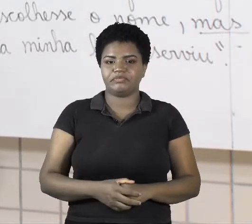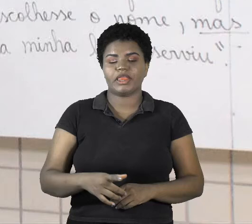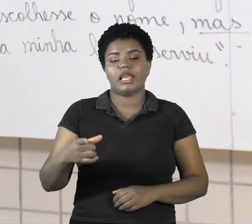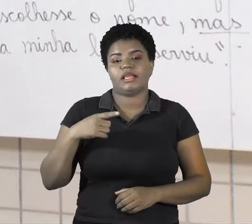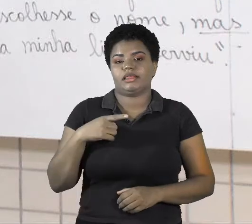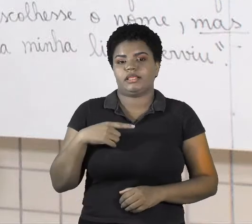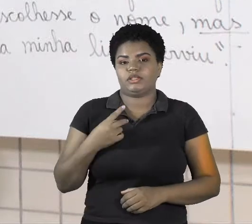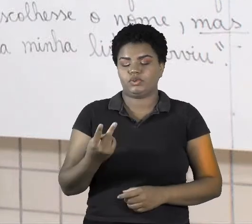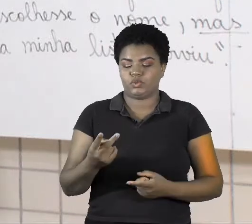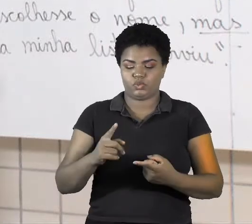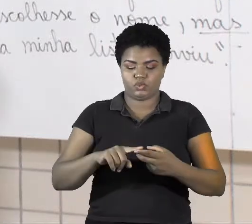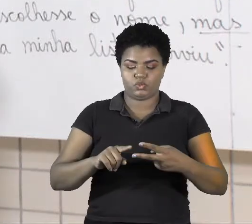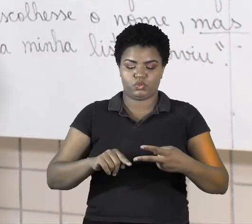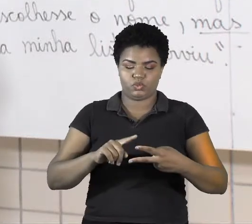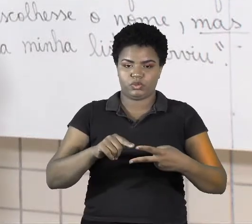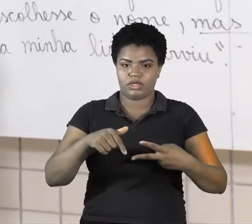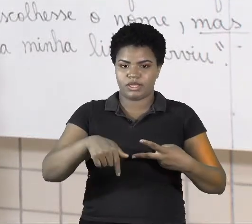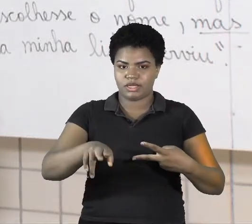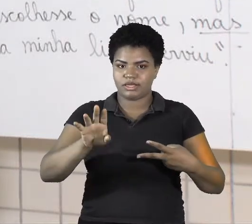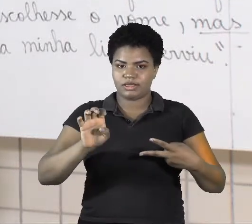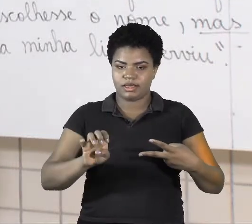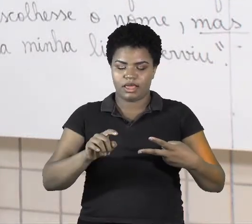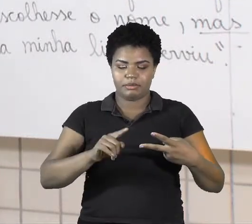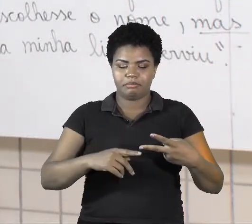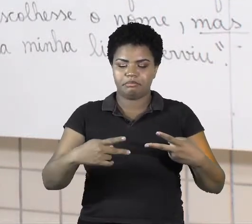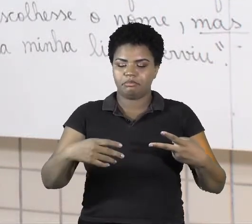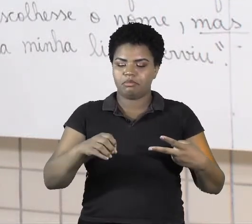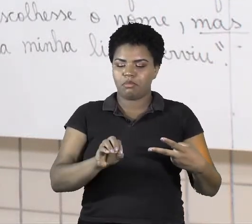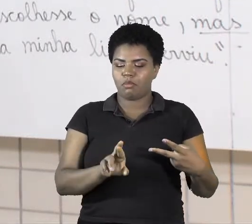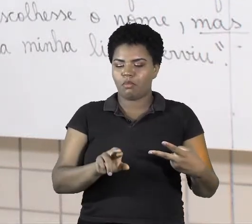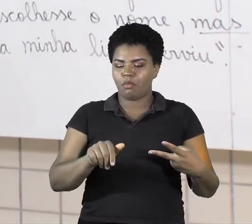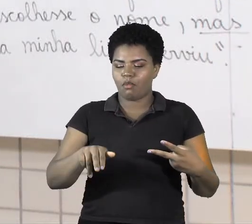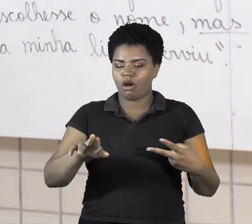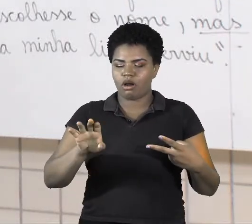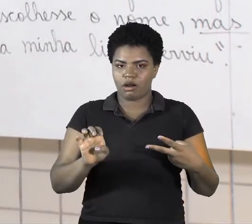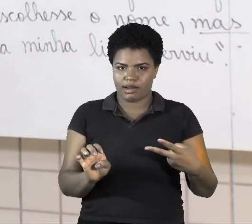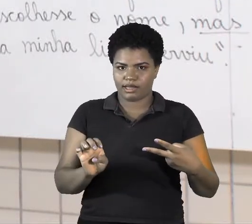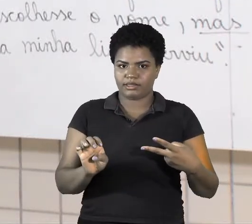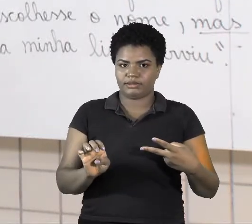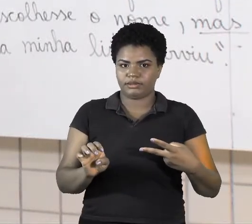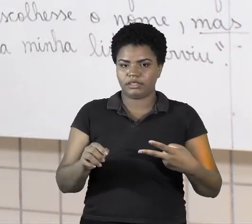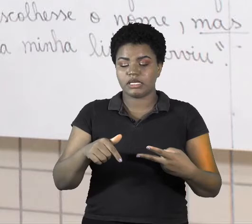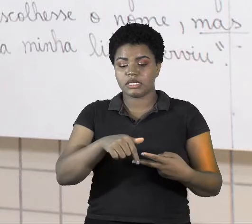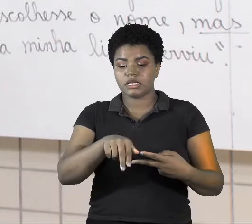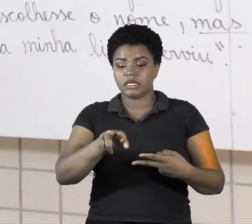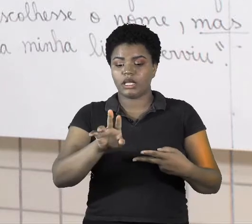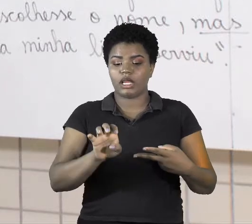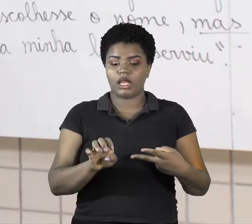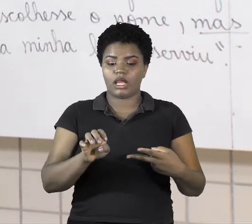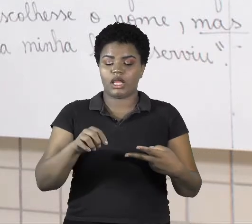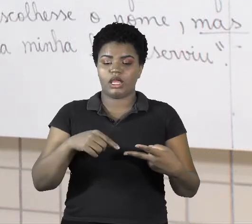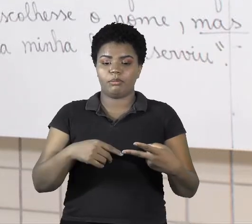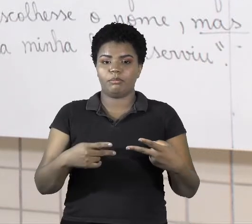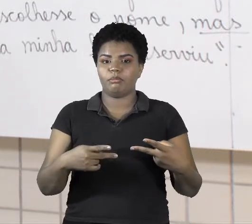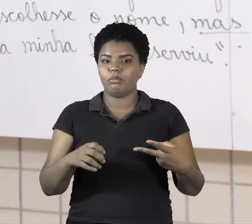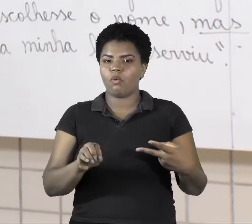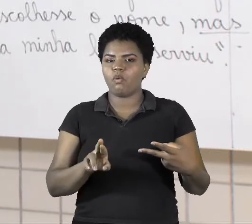o que e o porquê. Então, olha só a ideia que o que e o porquê está